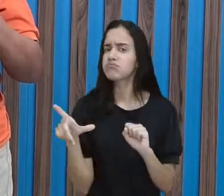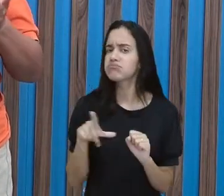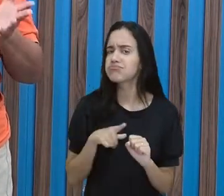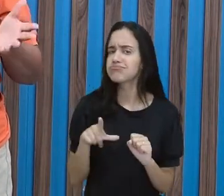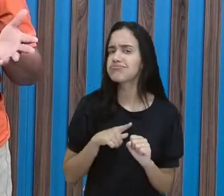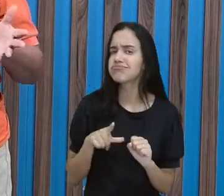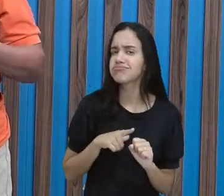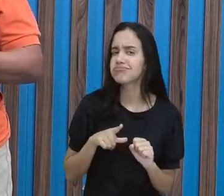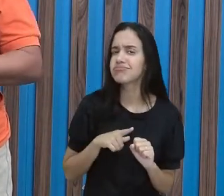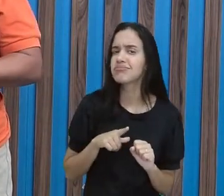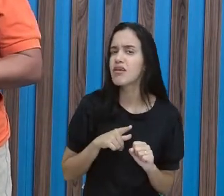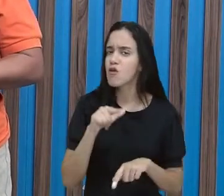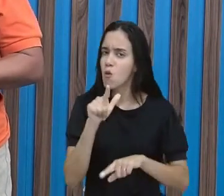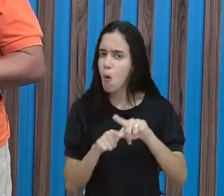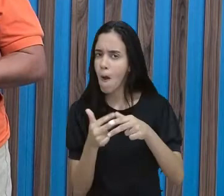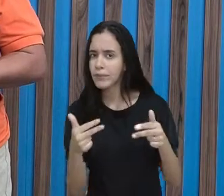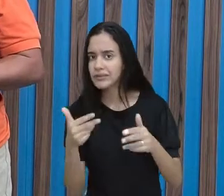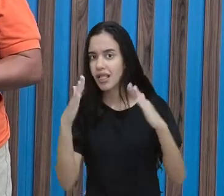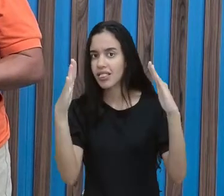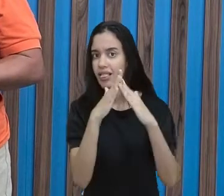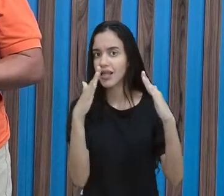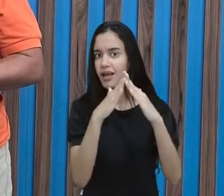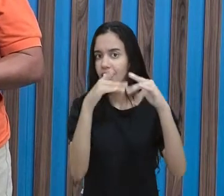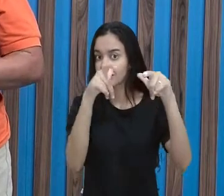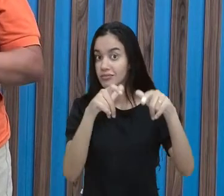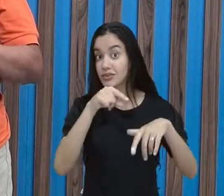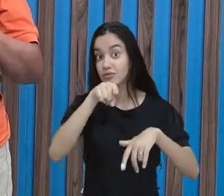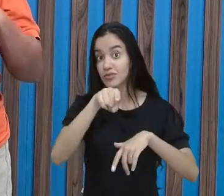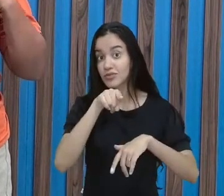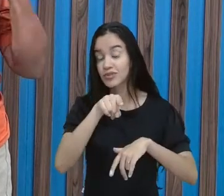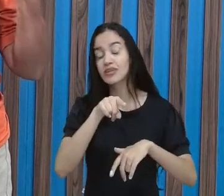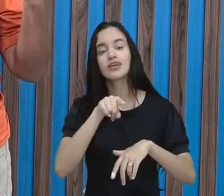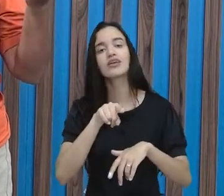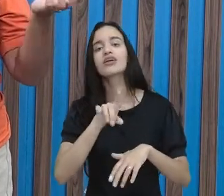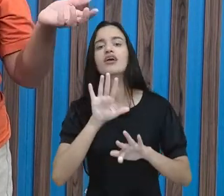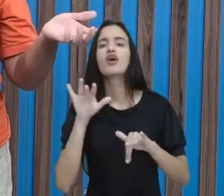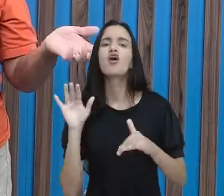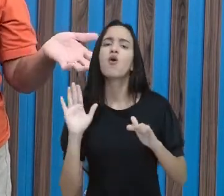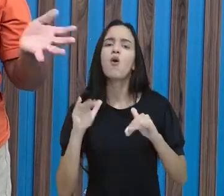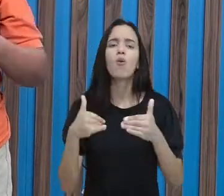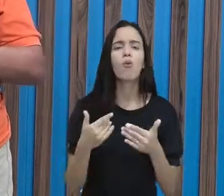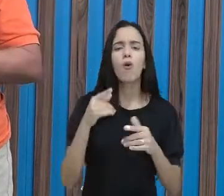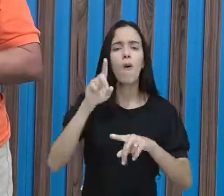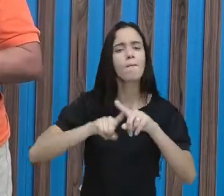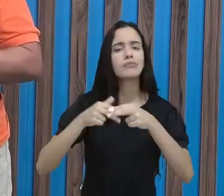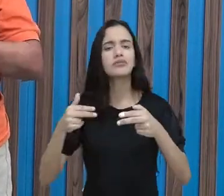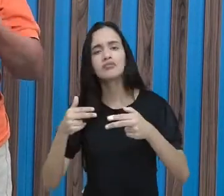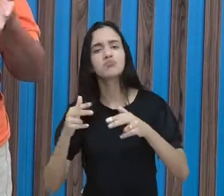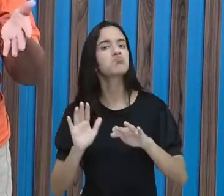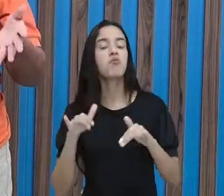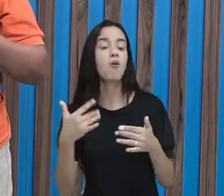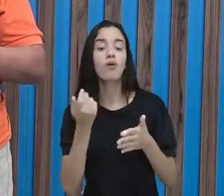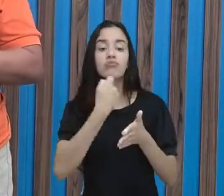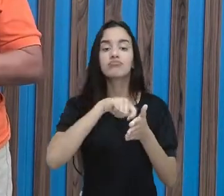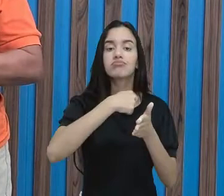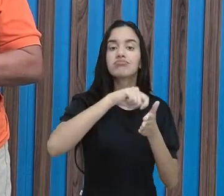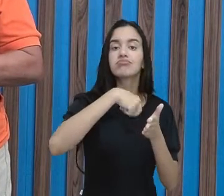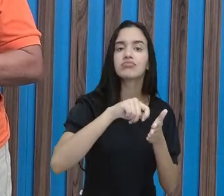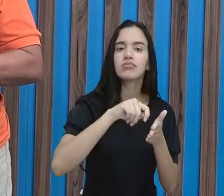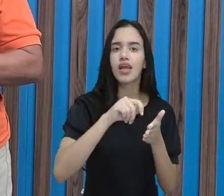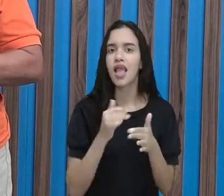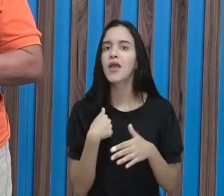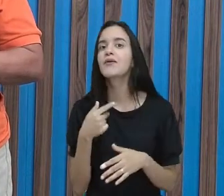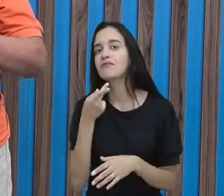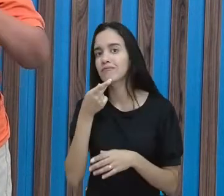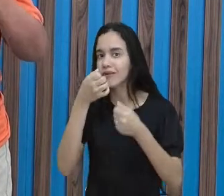possuem algum objeto desse na casa de vocês? Quais os objetos que a gente utilizava para escrever? Eu já